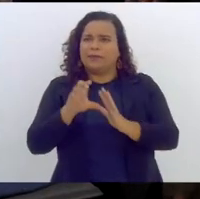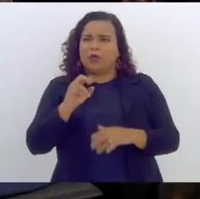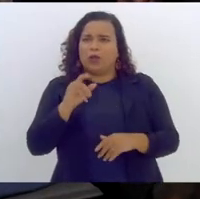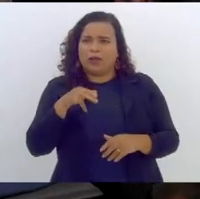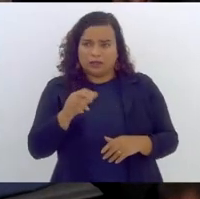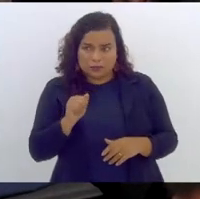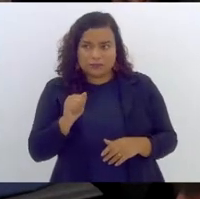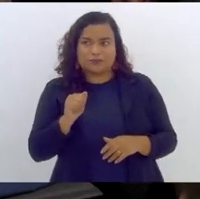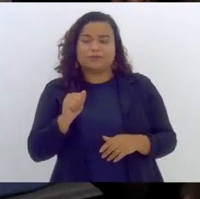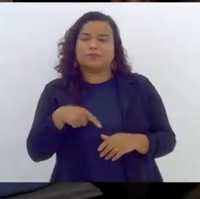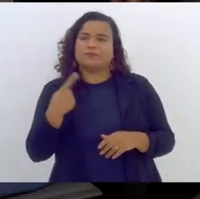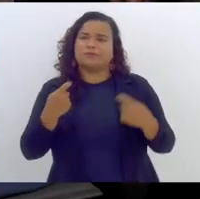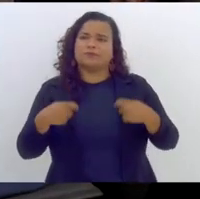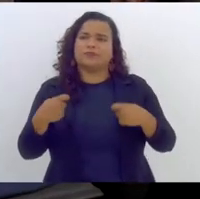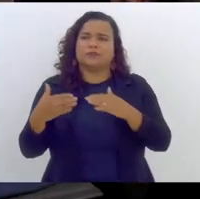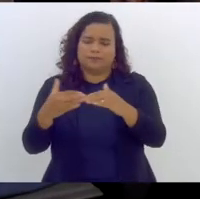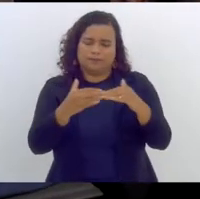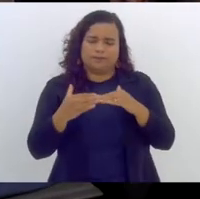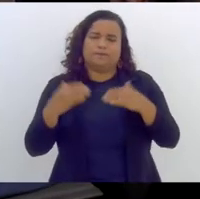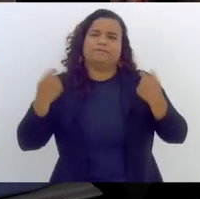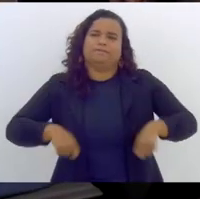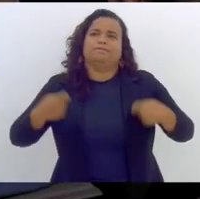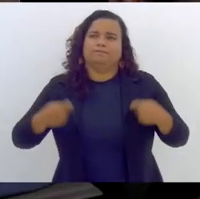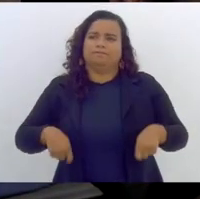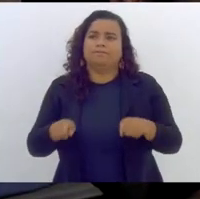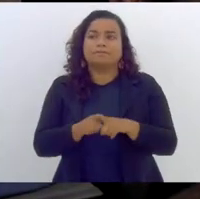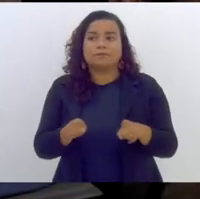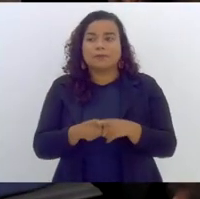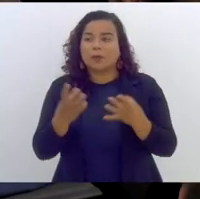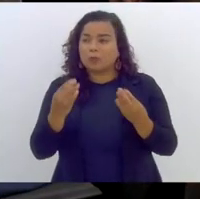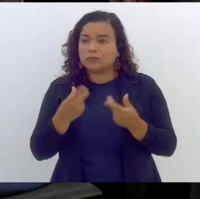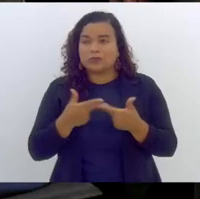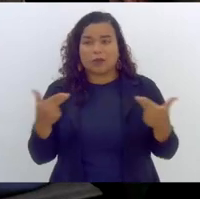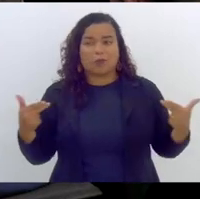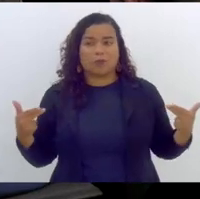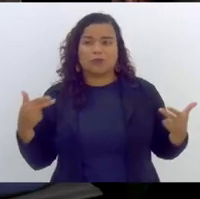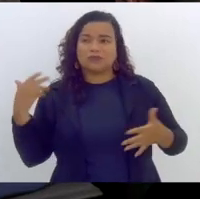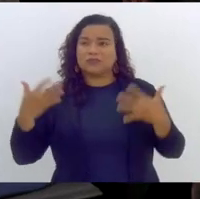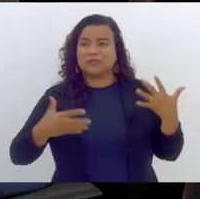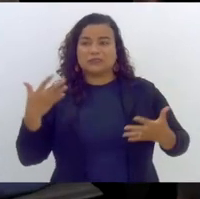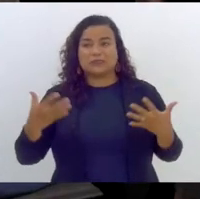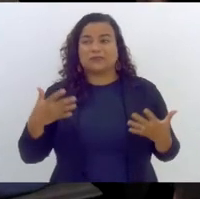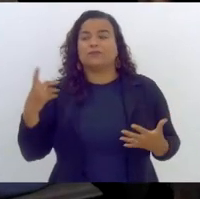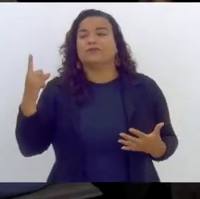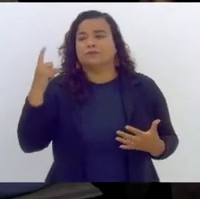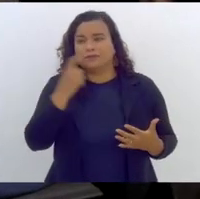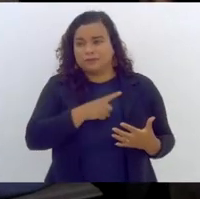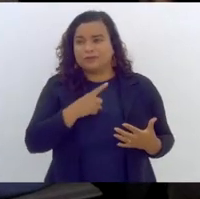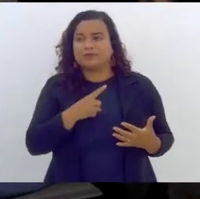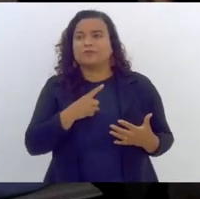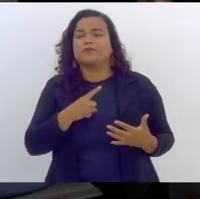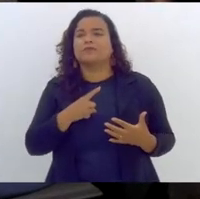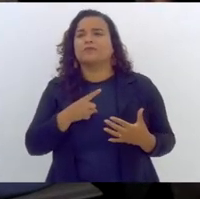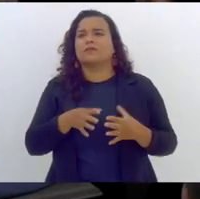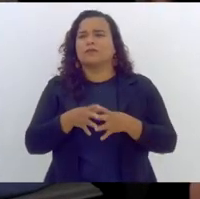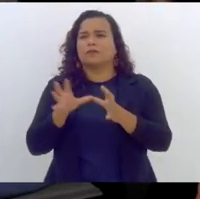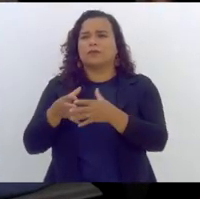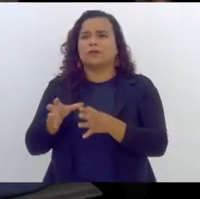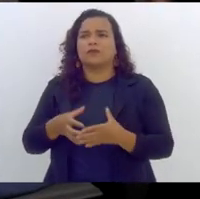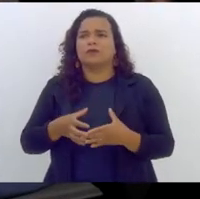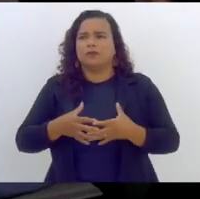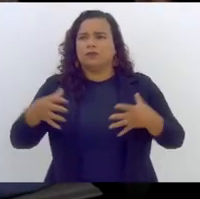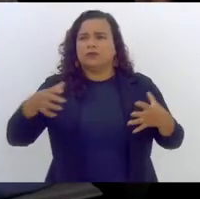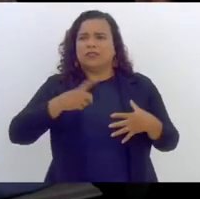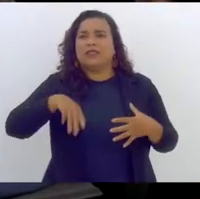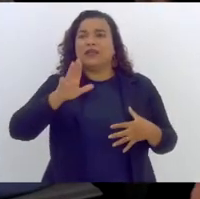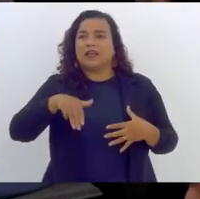e a gente precisa de comunhão A gente tem muita coisa fácil a uma bancada ampliada daqueles que são os verdadeiros